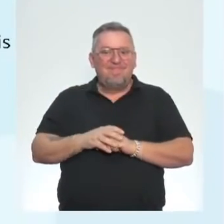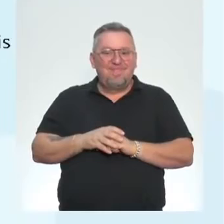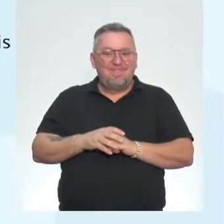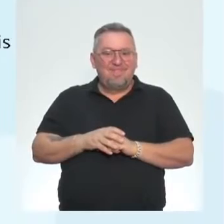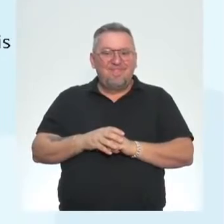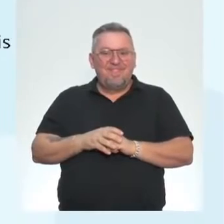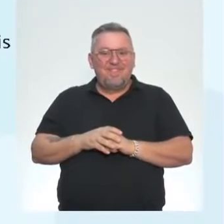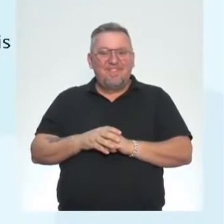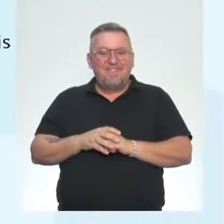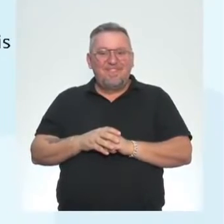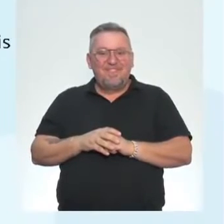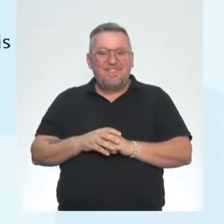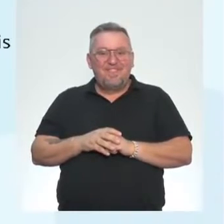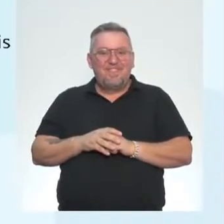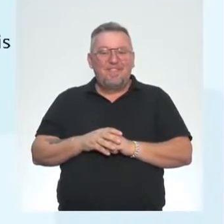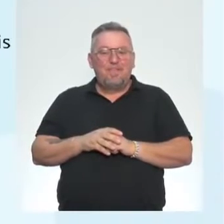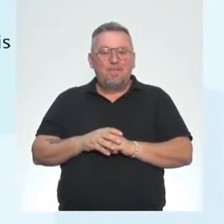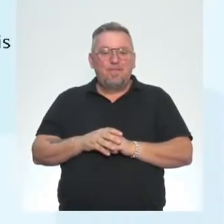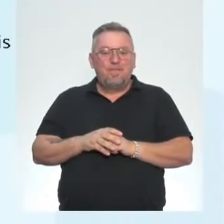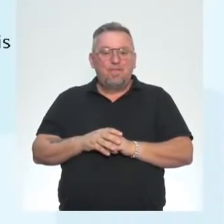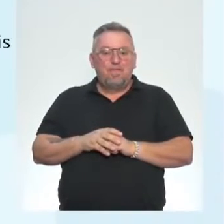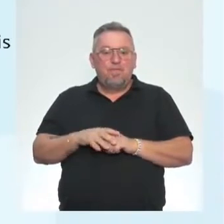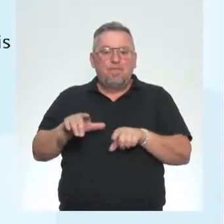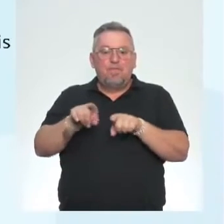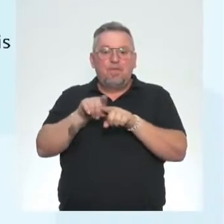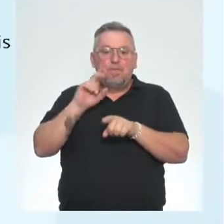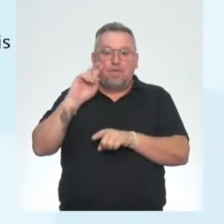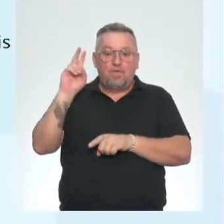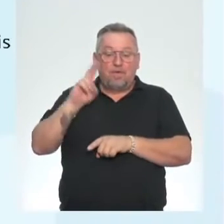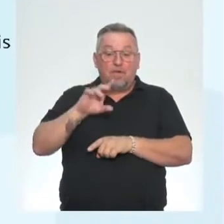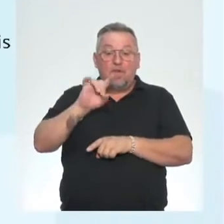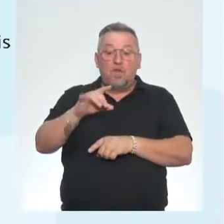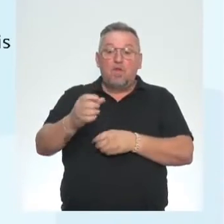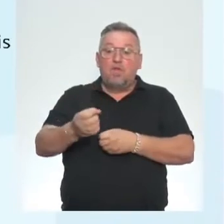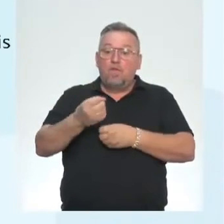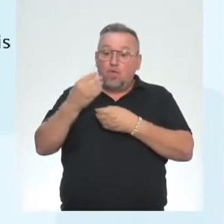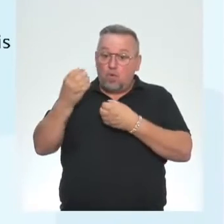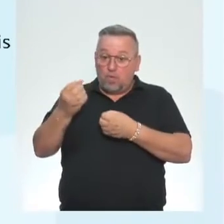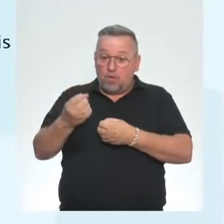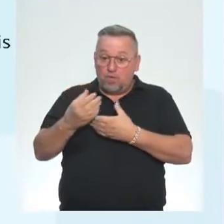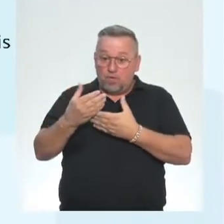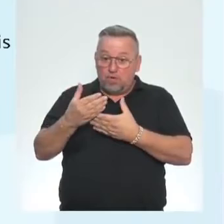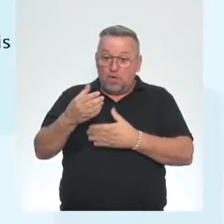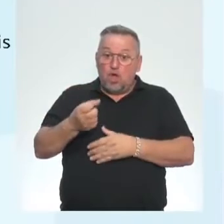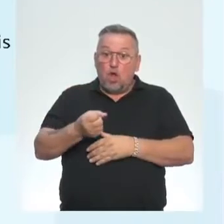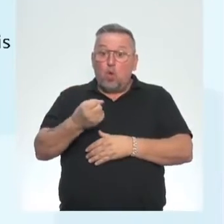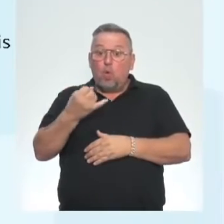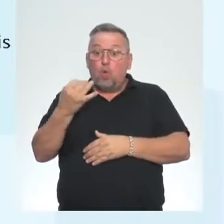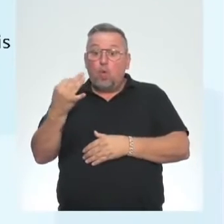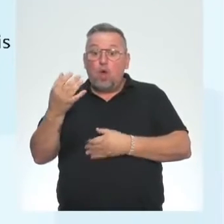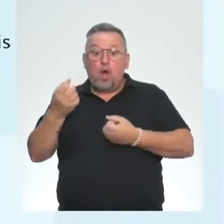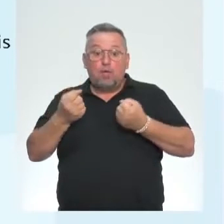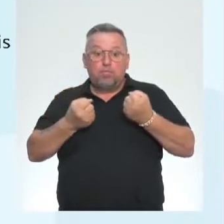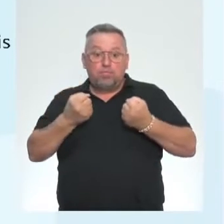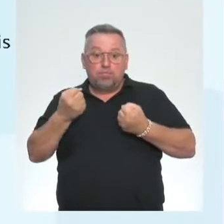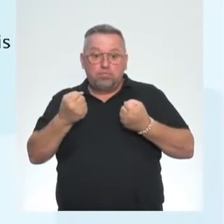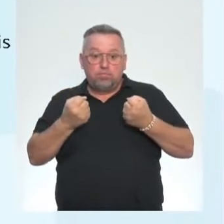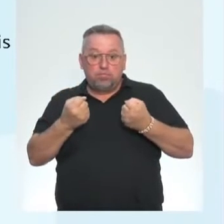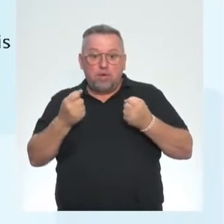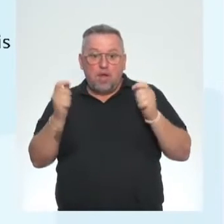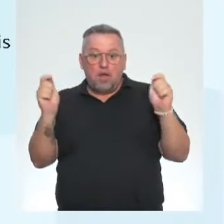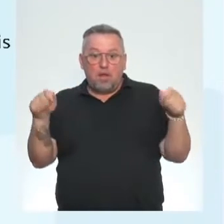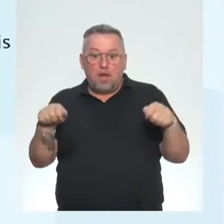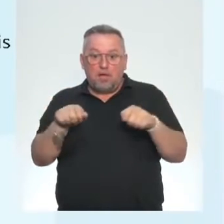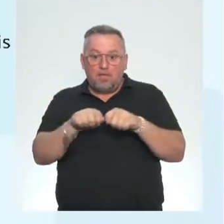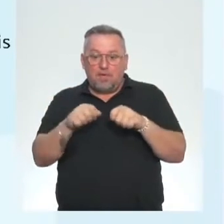PowerPoint. Ficou muito linda. Bom, considerando apenas essas informações, quantos automóveis será possível emplacar